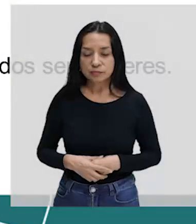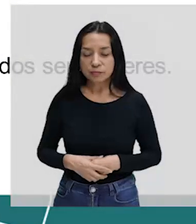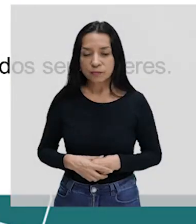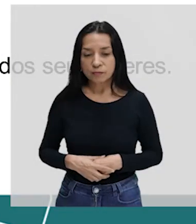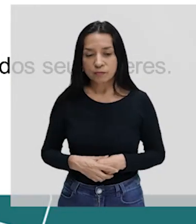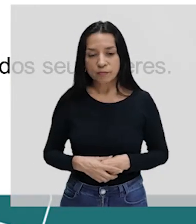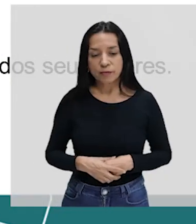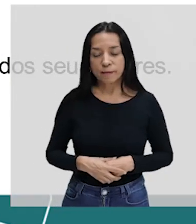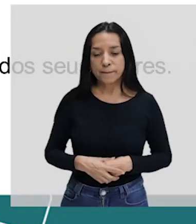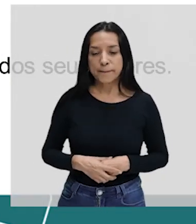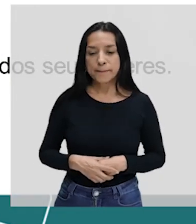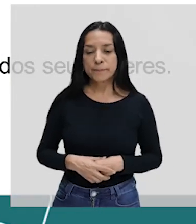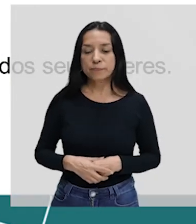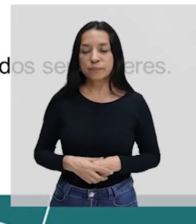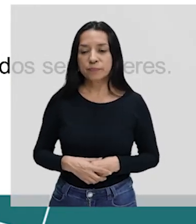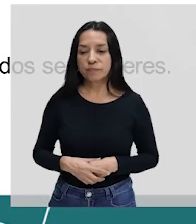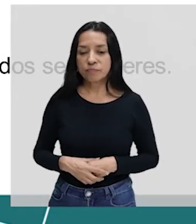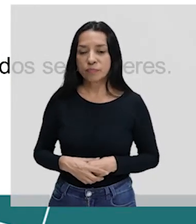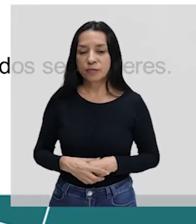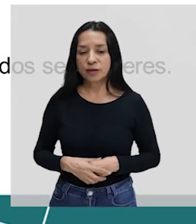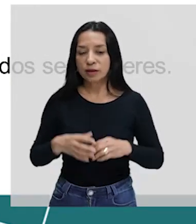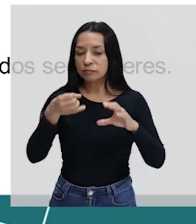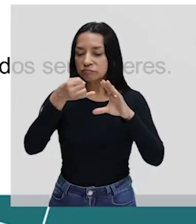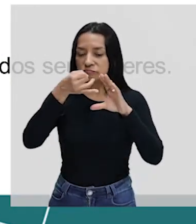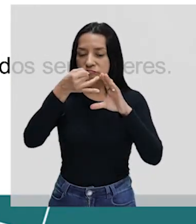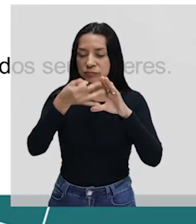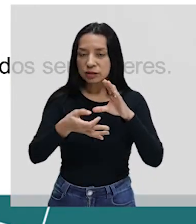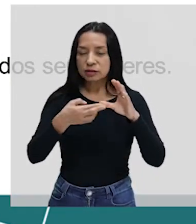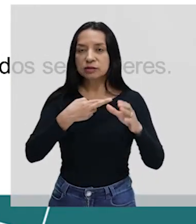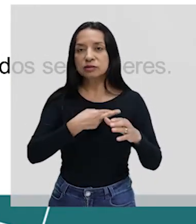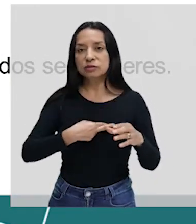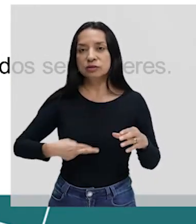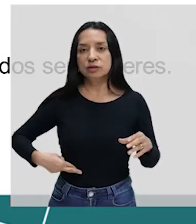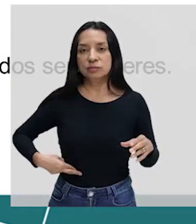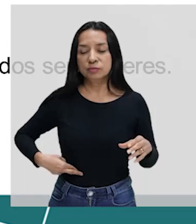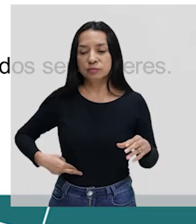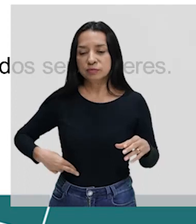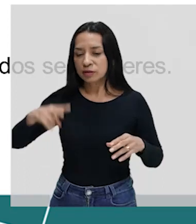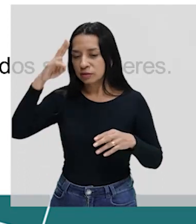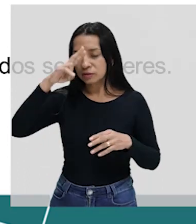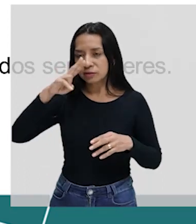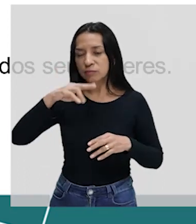Características da república. Vamos lá. Isso aqui a gente vai lembrar do Brasil porque a gente tem todas elas.